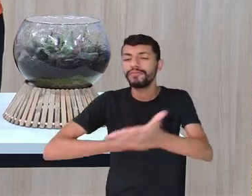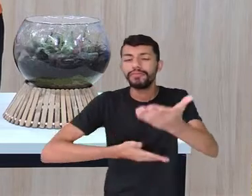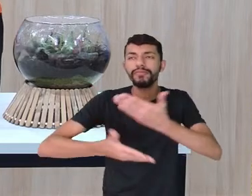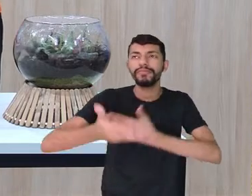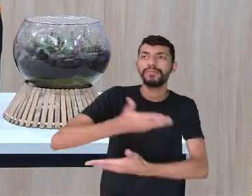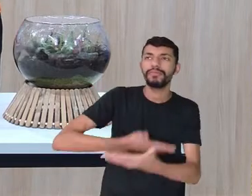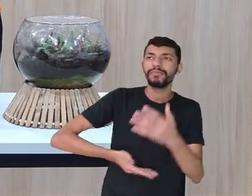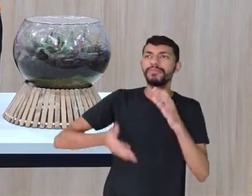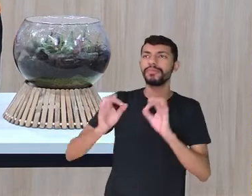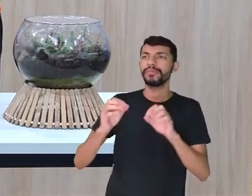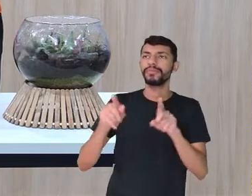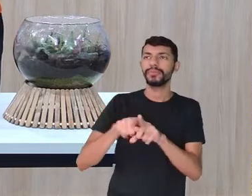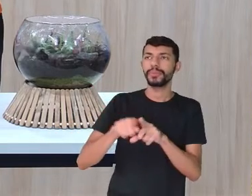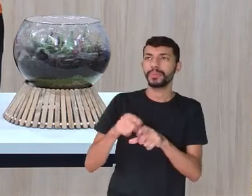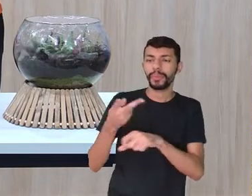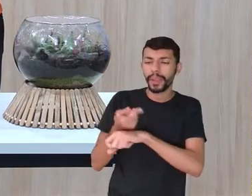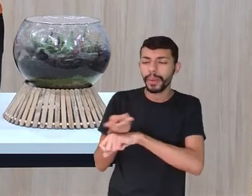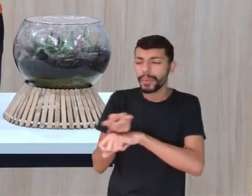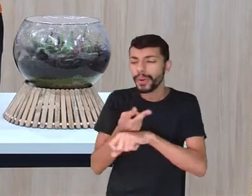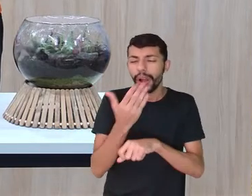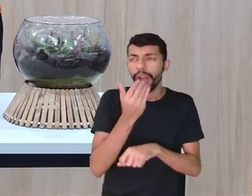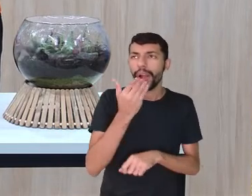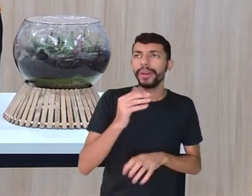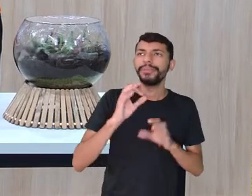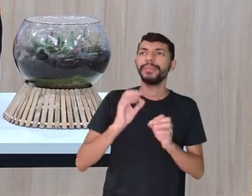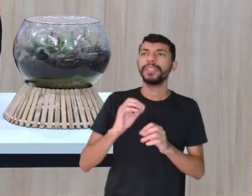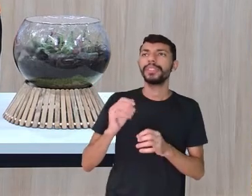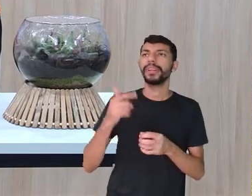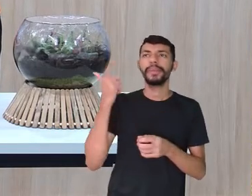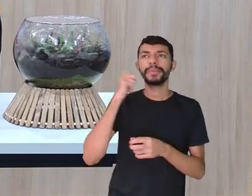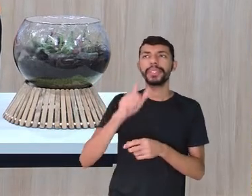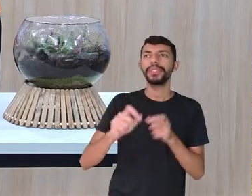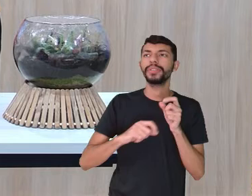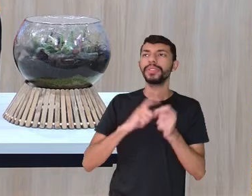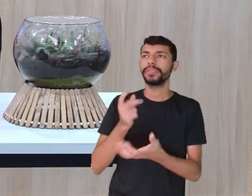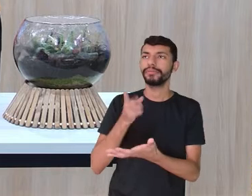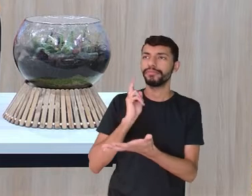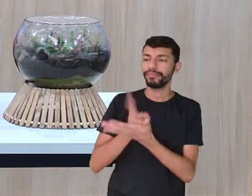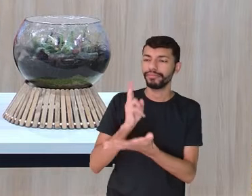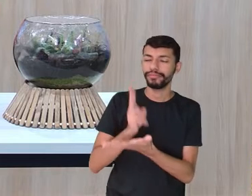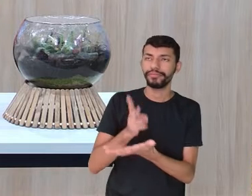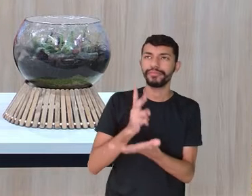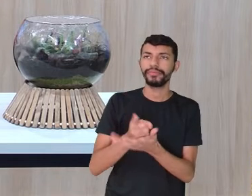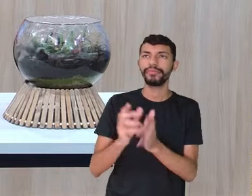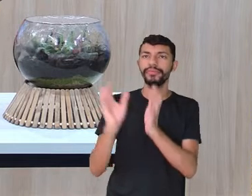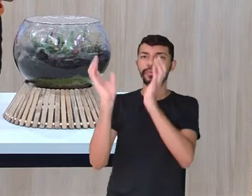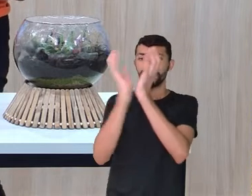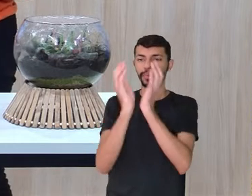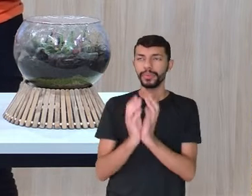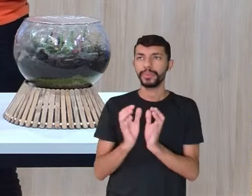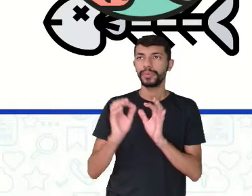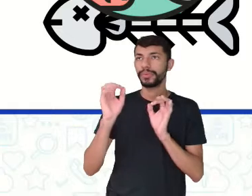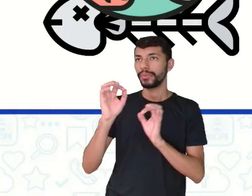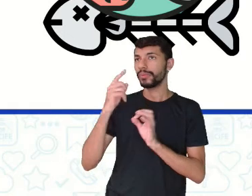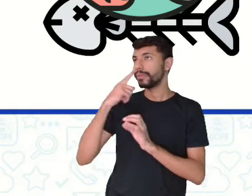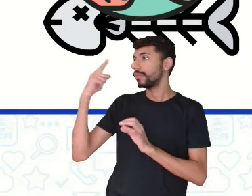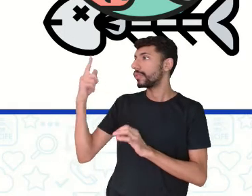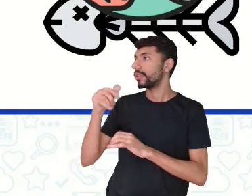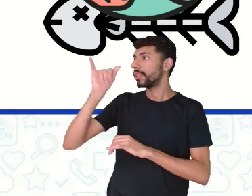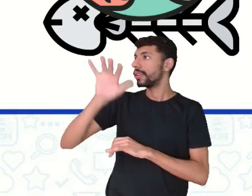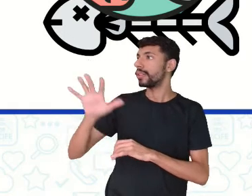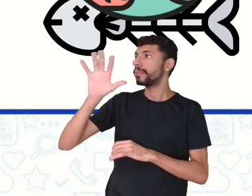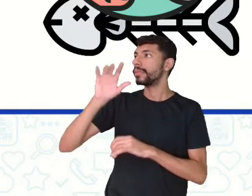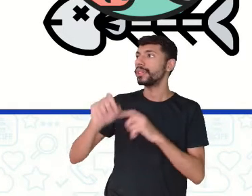si e procurando alimento para que se mantenha a cadeia alimentar. Nessa outra imagem, nós